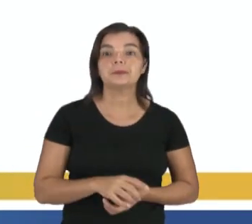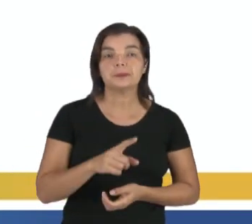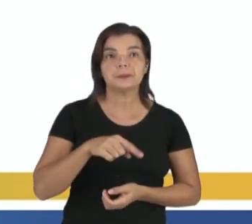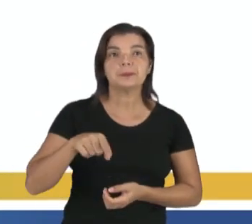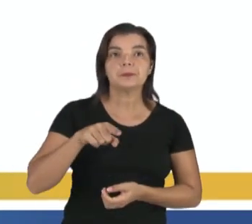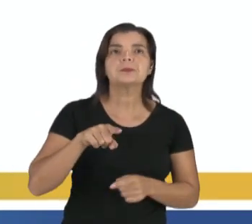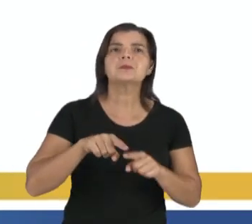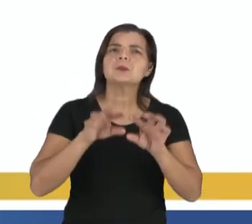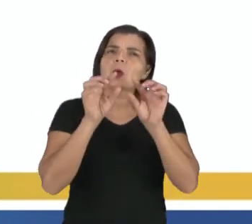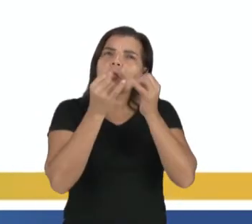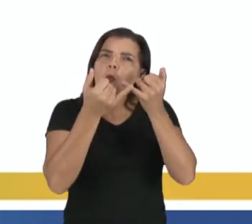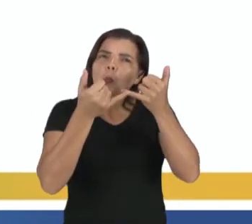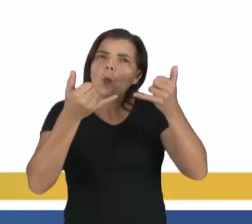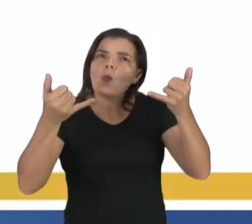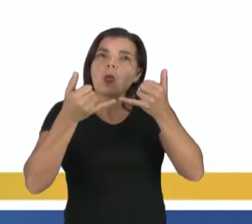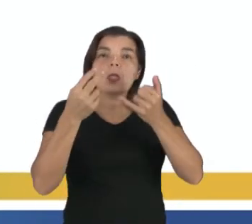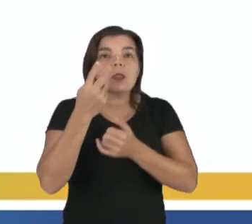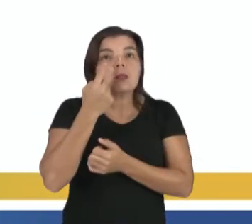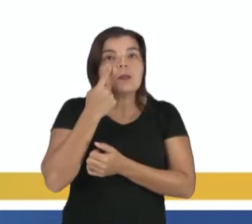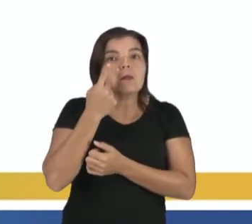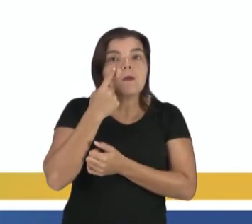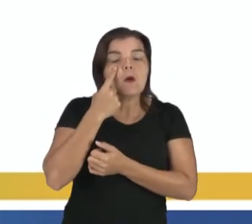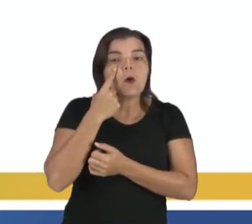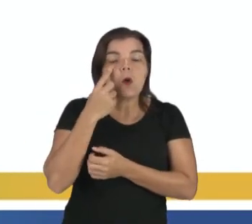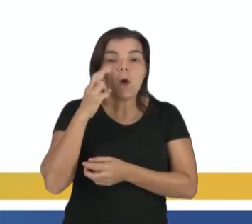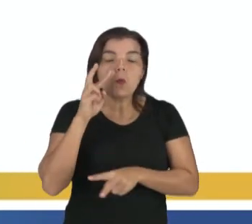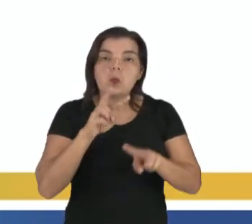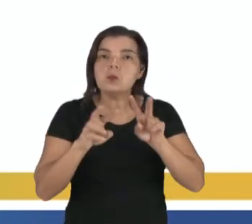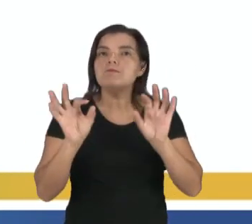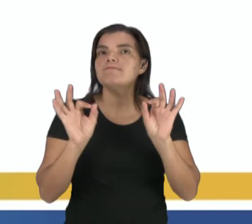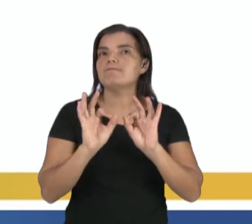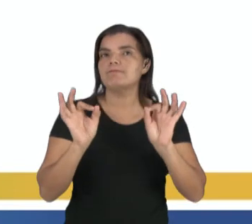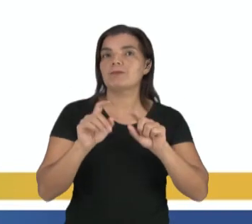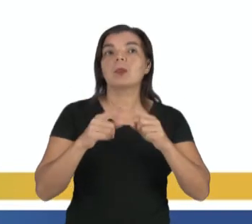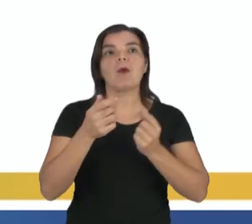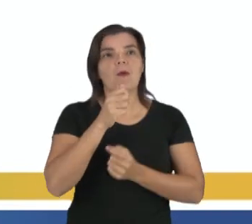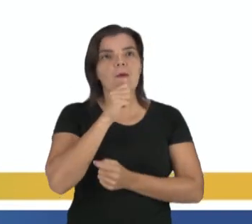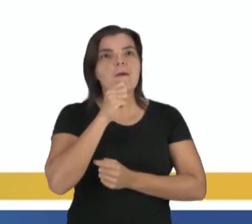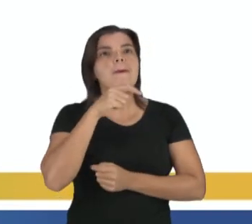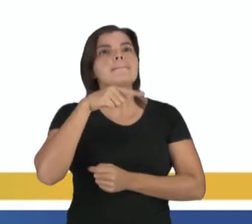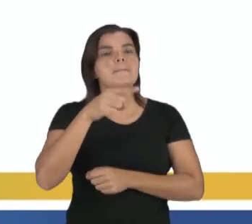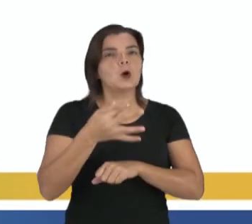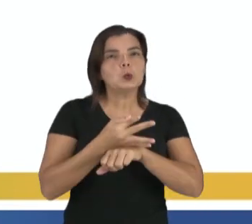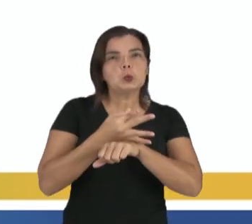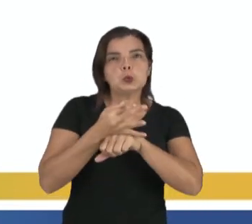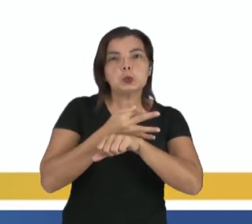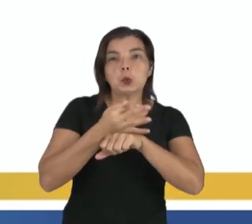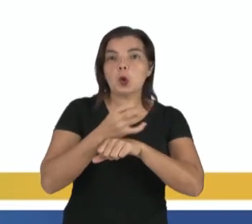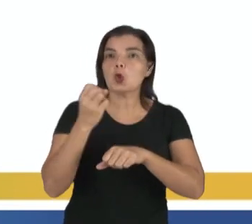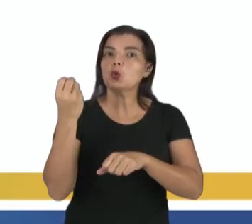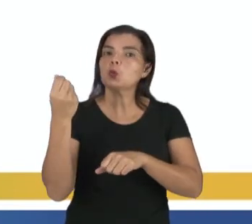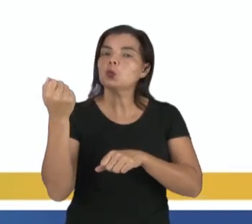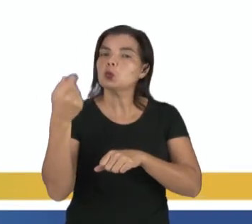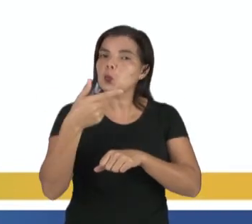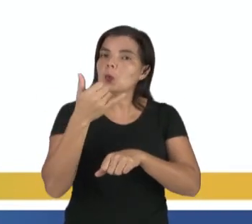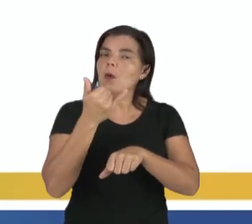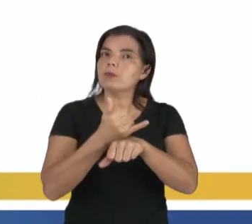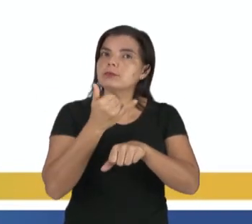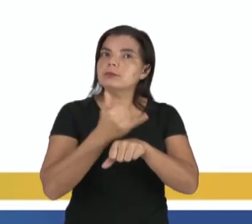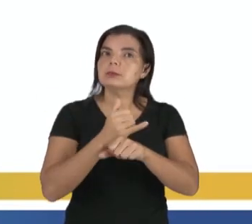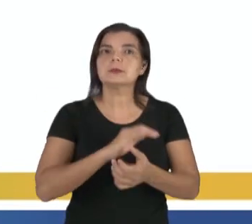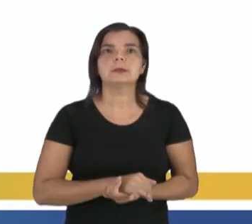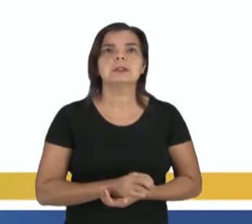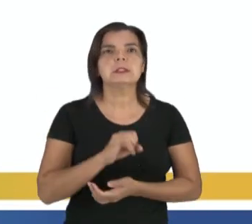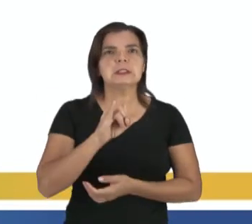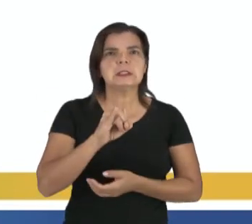Eles são tão finos que mal podem ser vistos a olho nu. Ainda assim, são mais resistentes do que o aço.